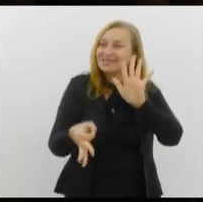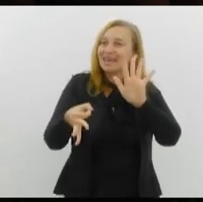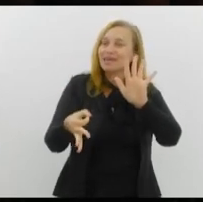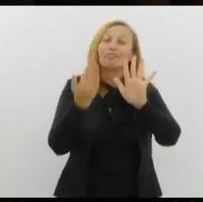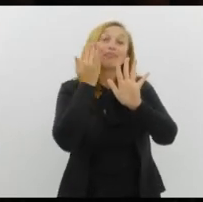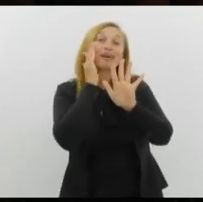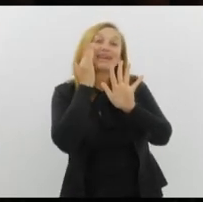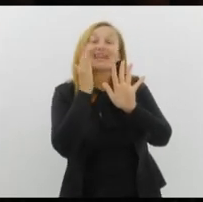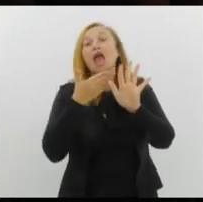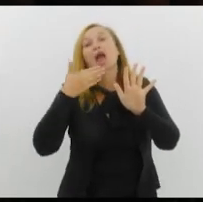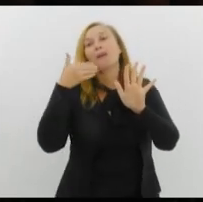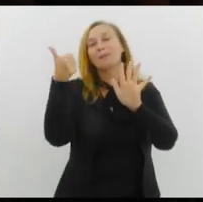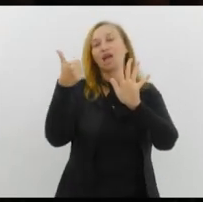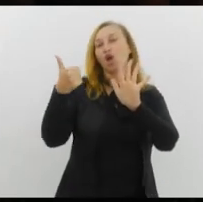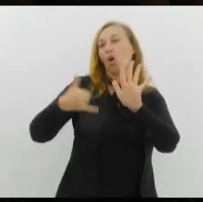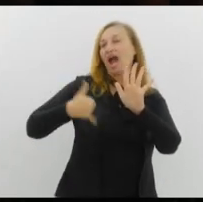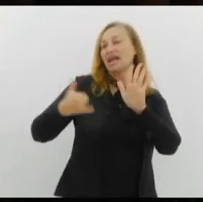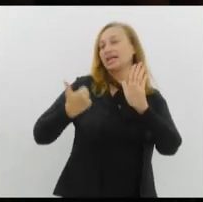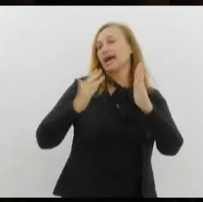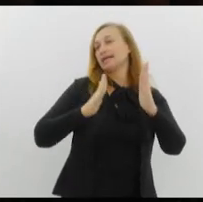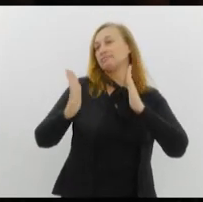e ampla a faixa etária